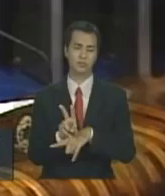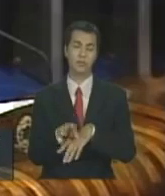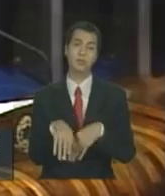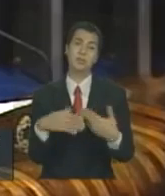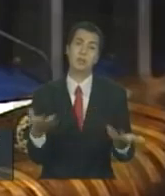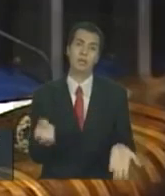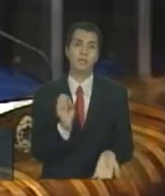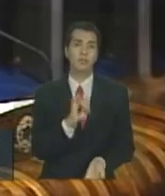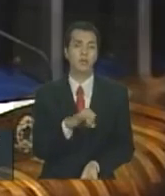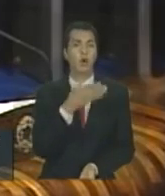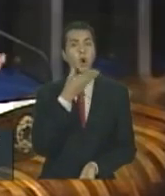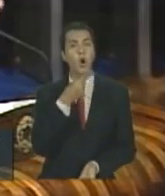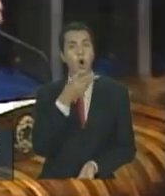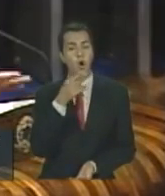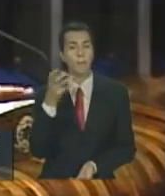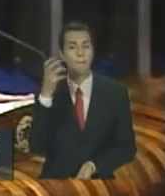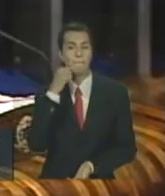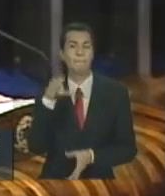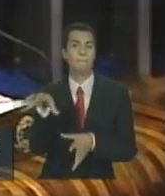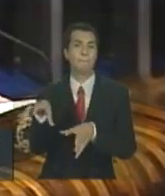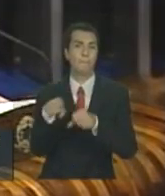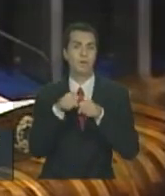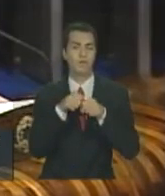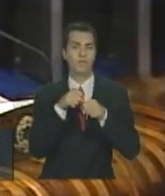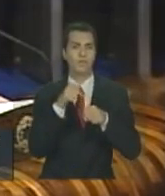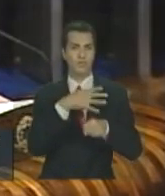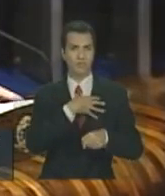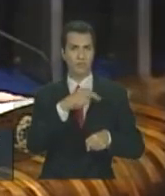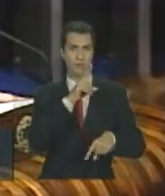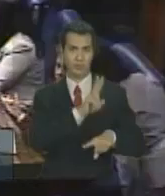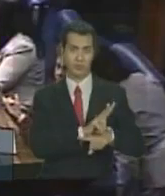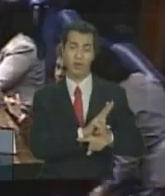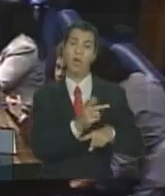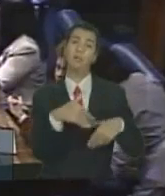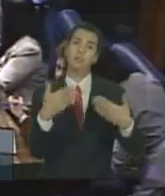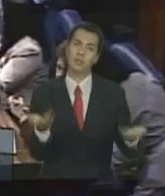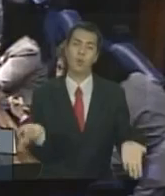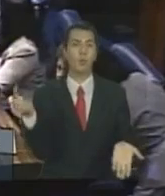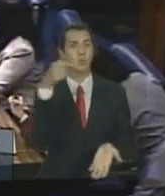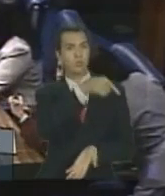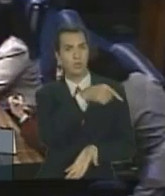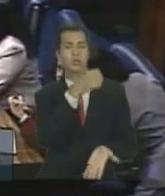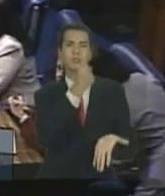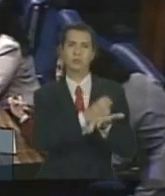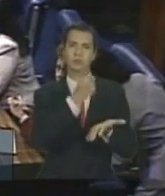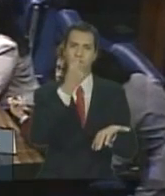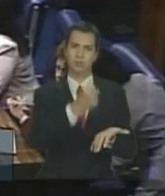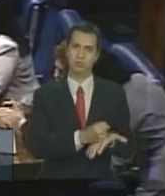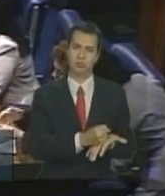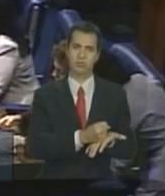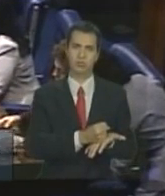filhos. Caso o homem detenha a guarda dos filhos, a titularidade é dele. E isto